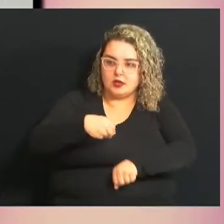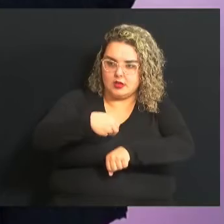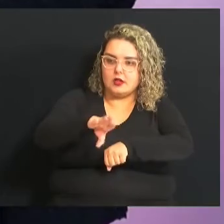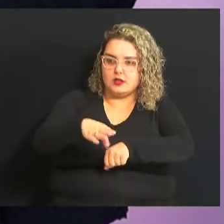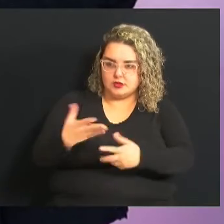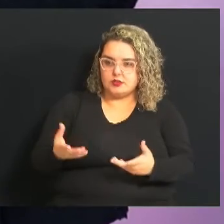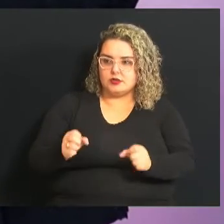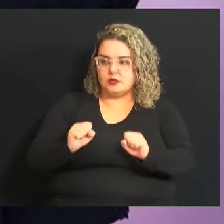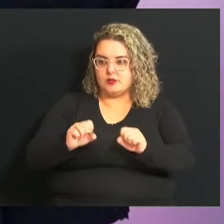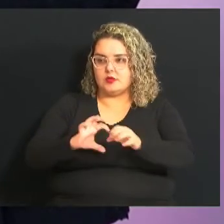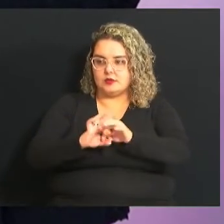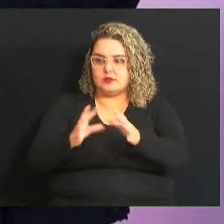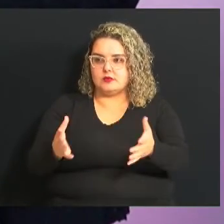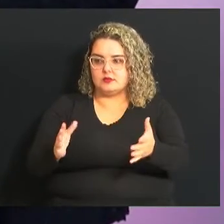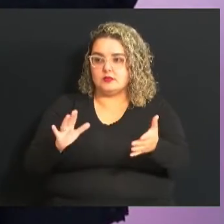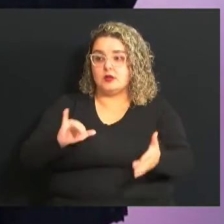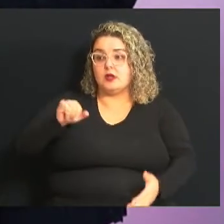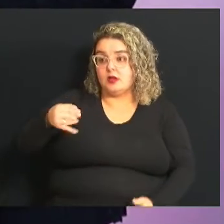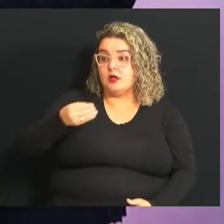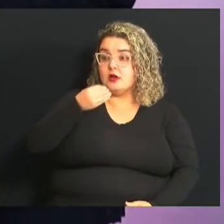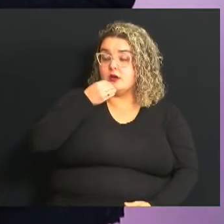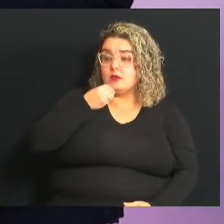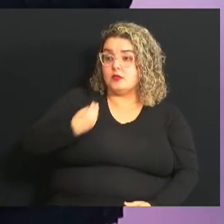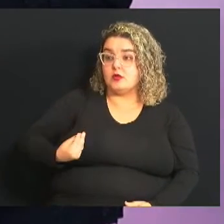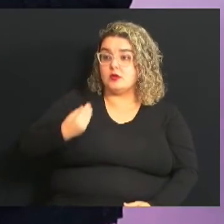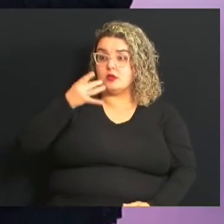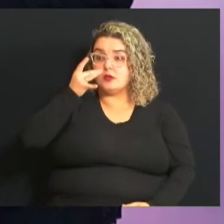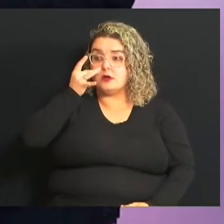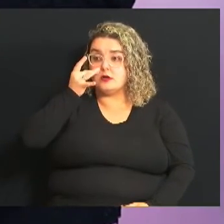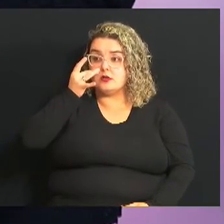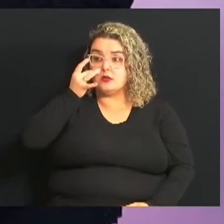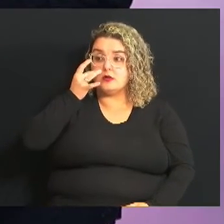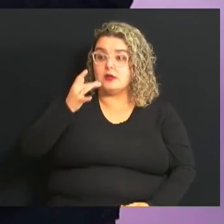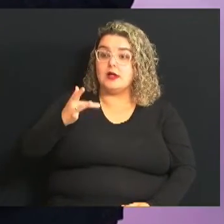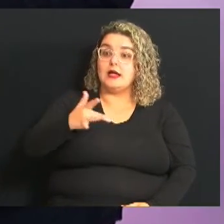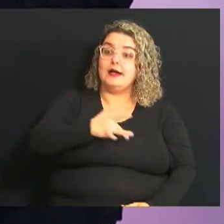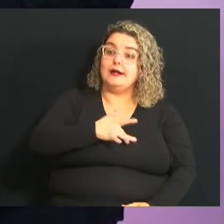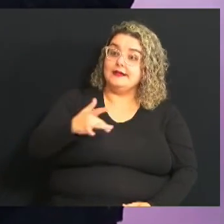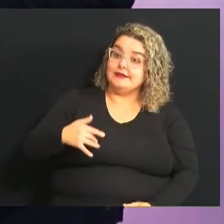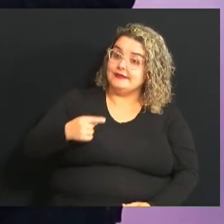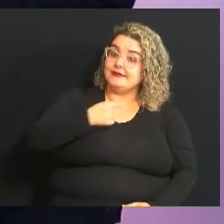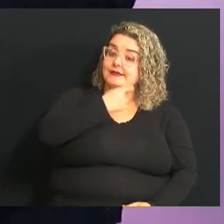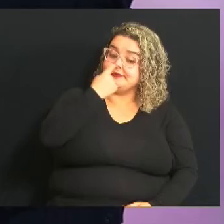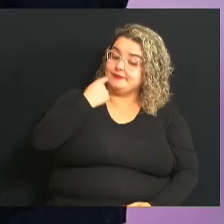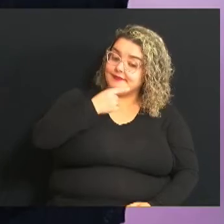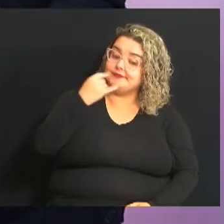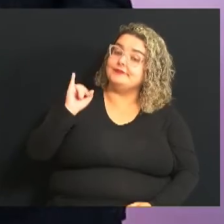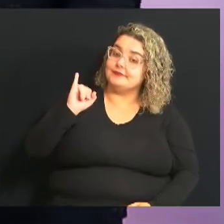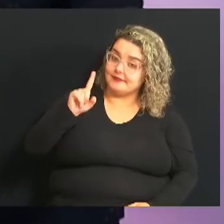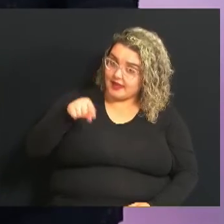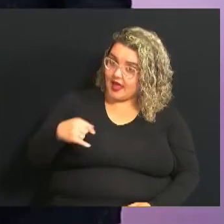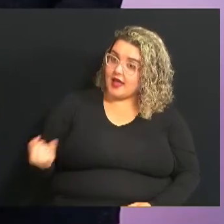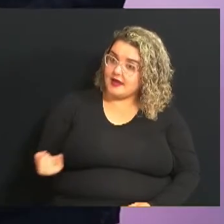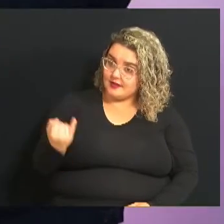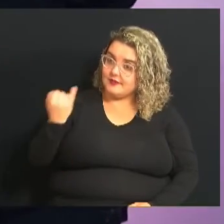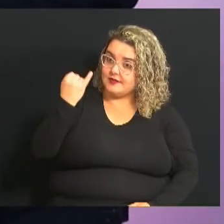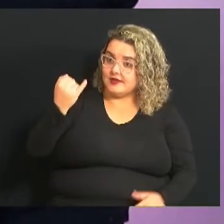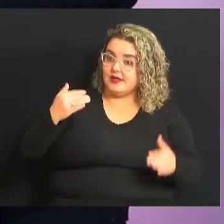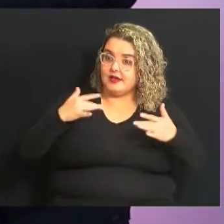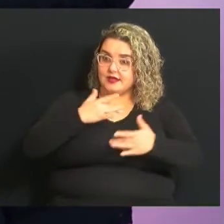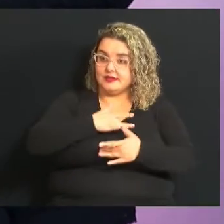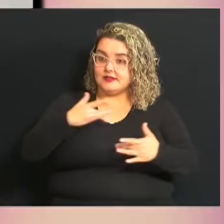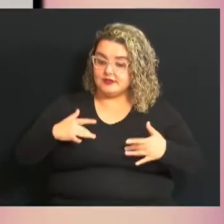deixar. E aproveitando a presença do senhor aqui, manter a saúde bucal sempre é muito importante, né? A saúde do corpo inteiro,